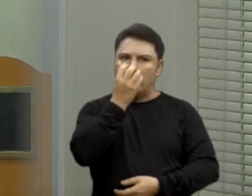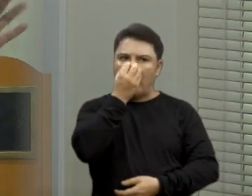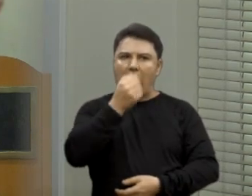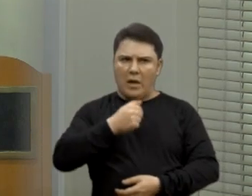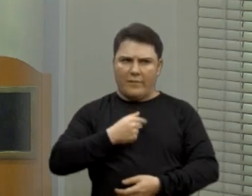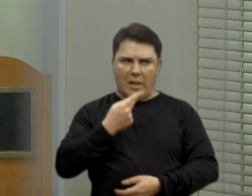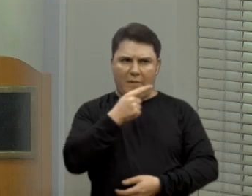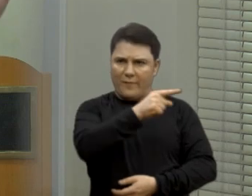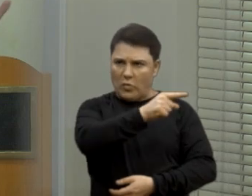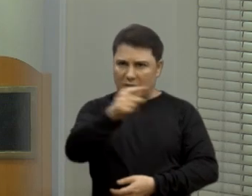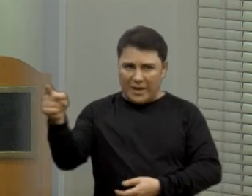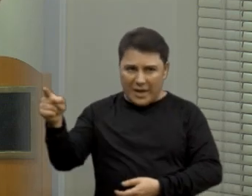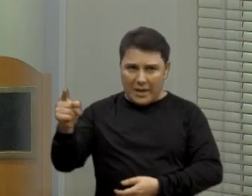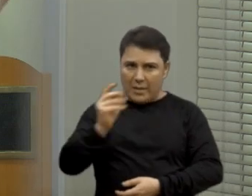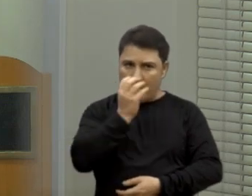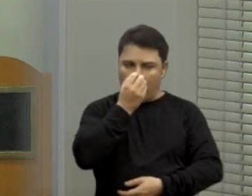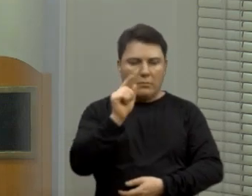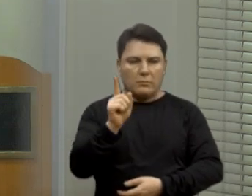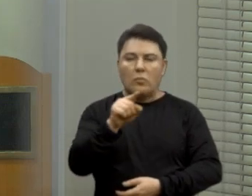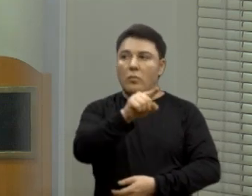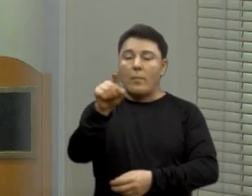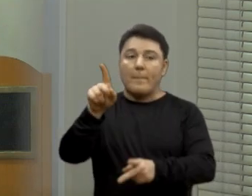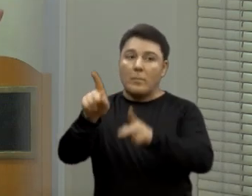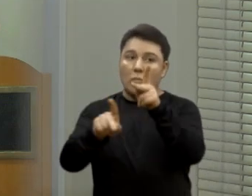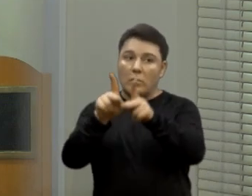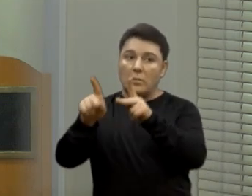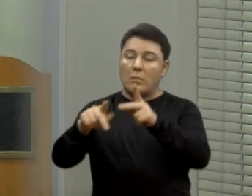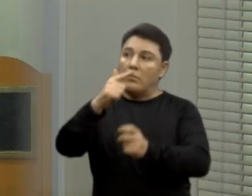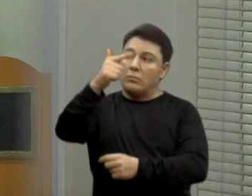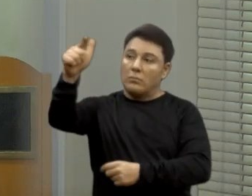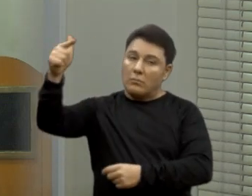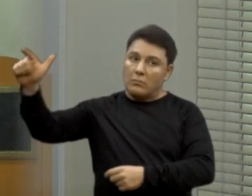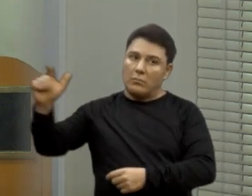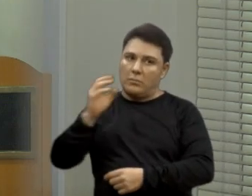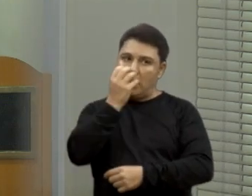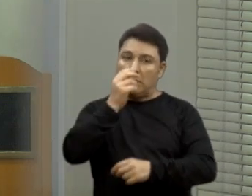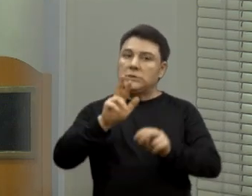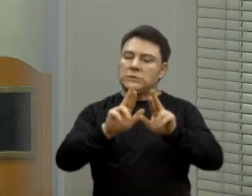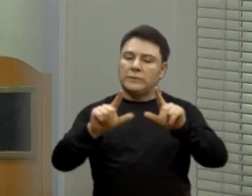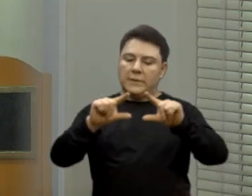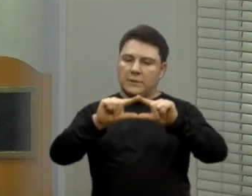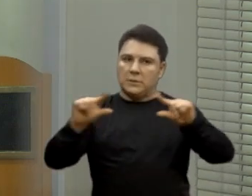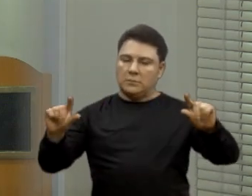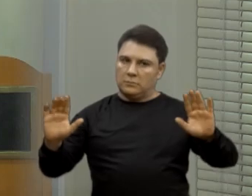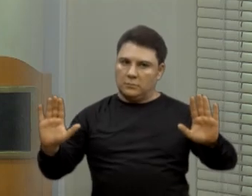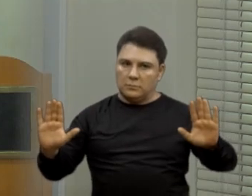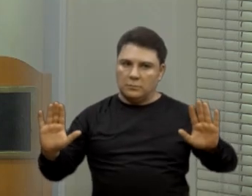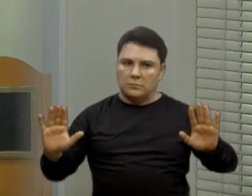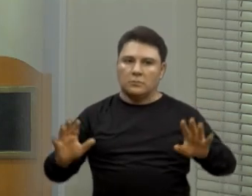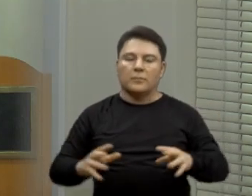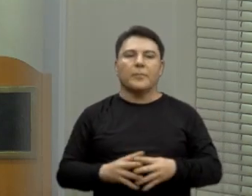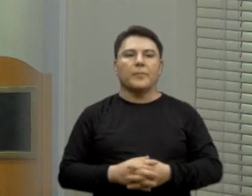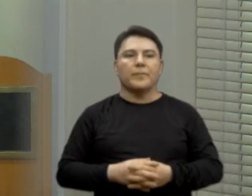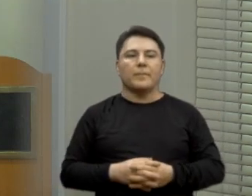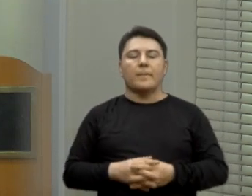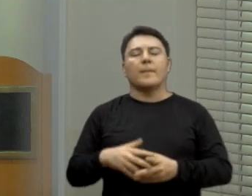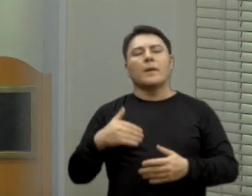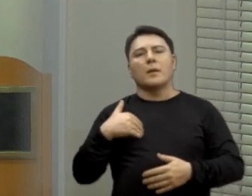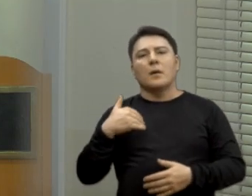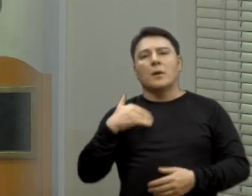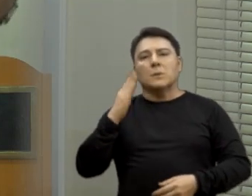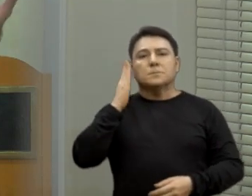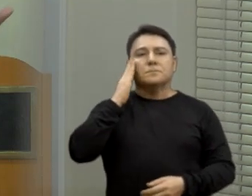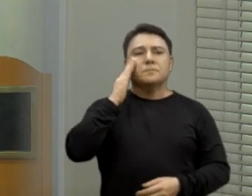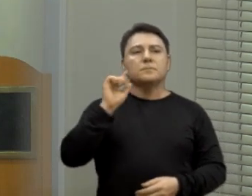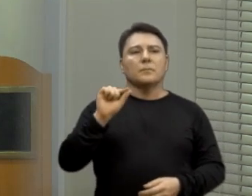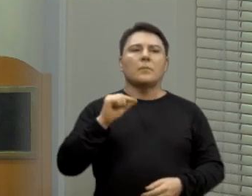palhaços, eu falei que é chamar a população de palhaça. É diferente a frase, muito diferente. Então, pelo que eu entendo, pelo que eu